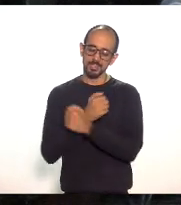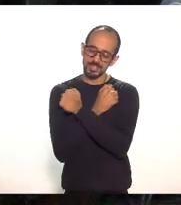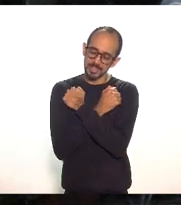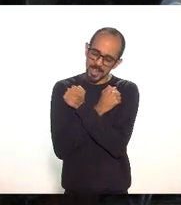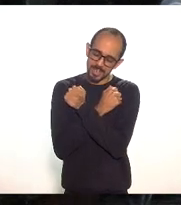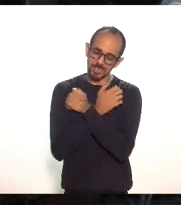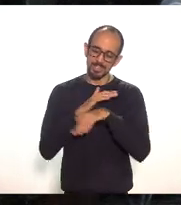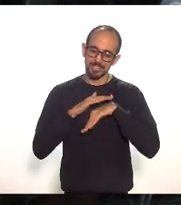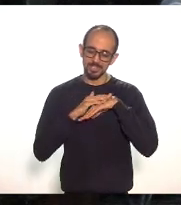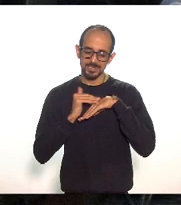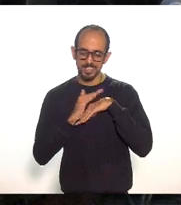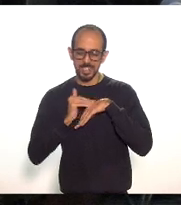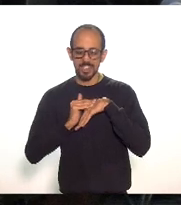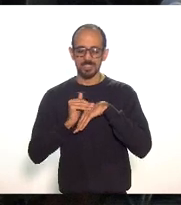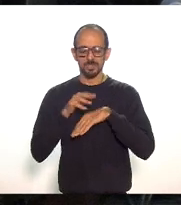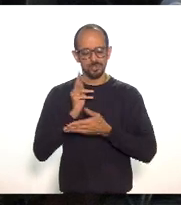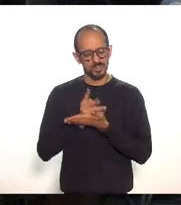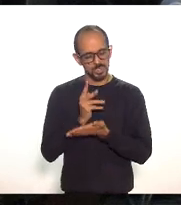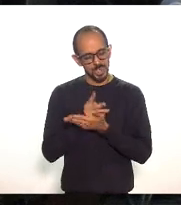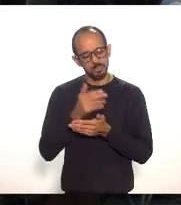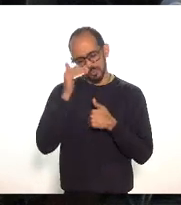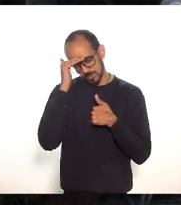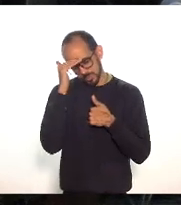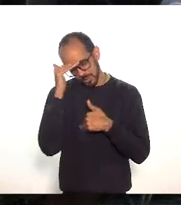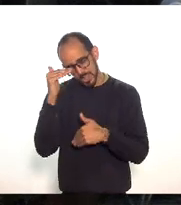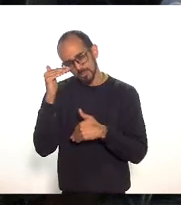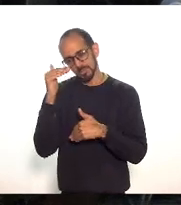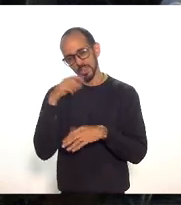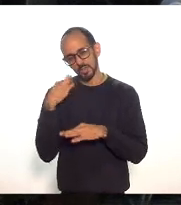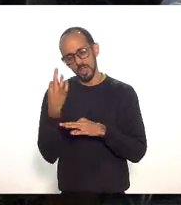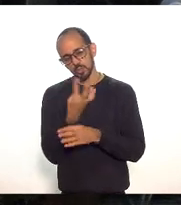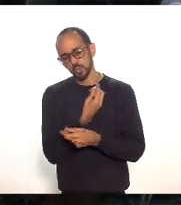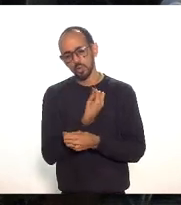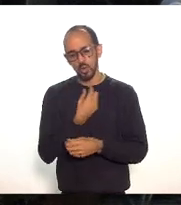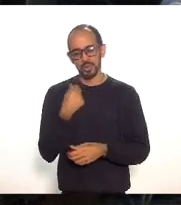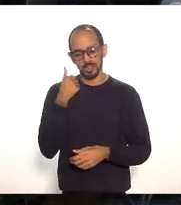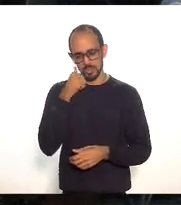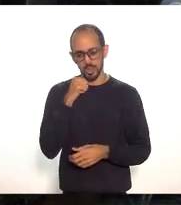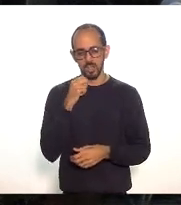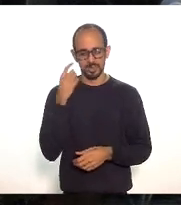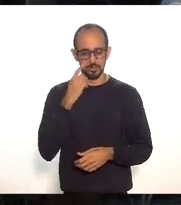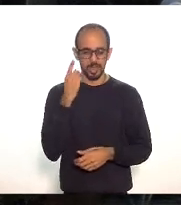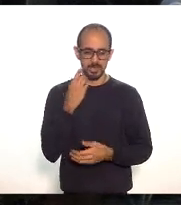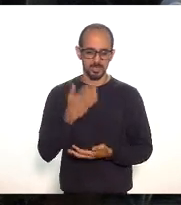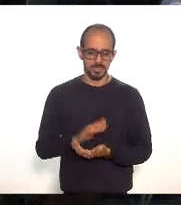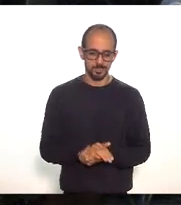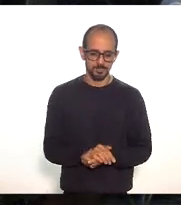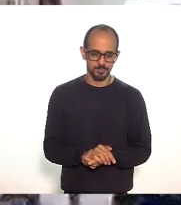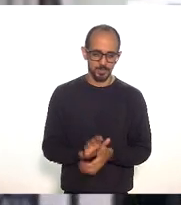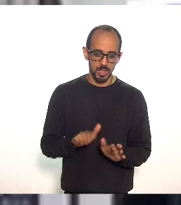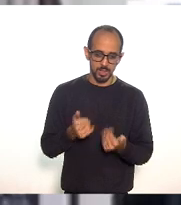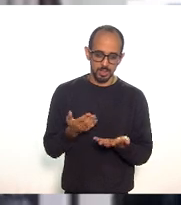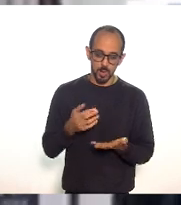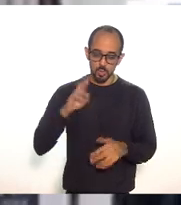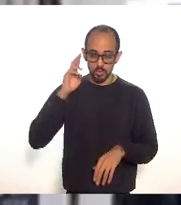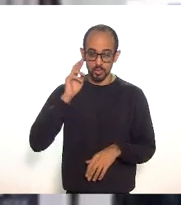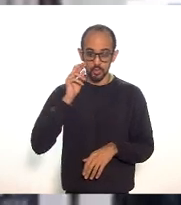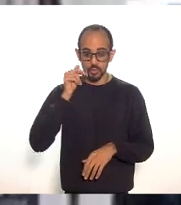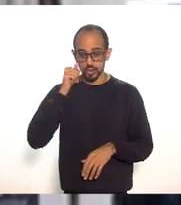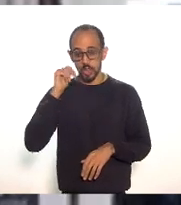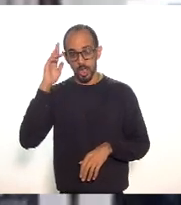Vossa Excelência sempre teve, com muito respeito a todas nós. Senhora presidente dos trabalhos deste expediente